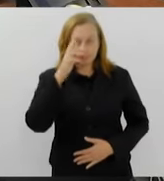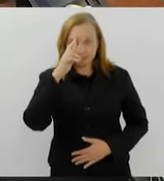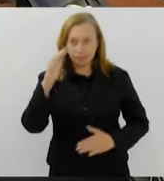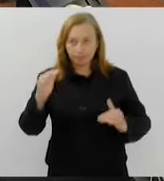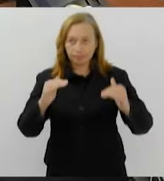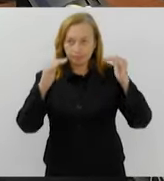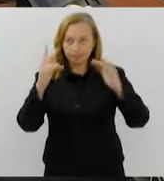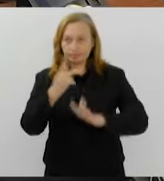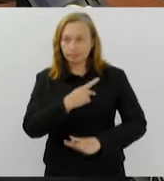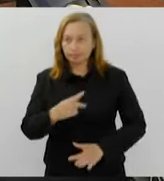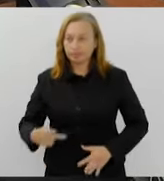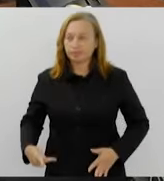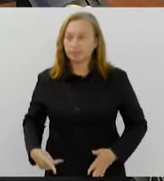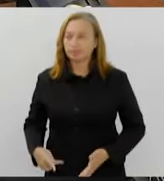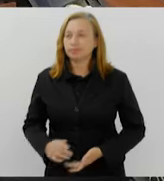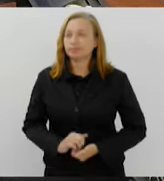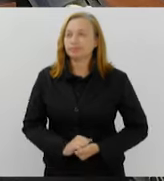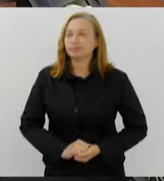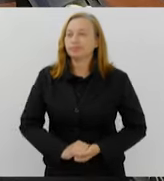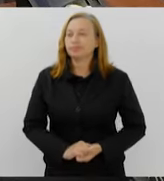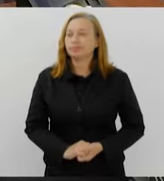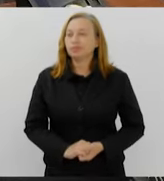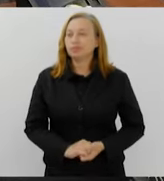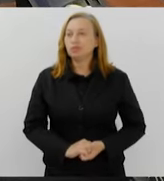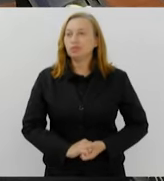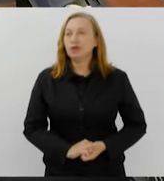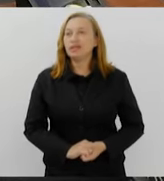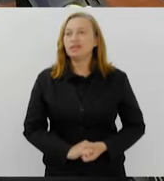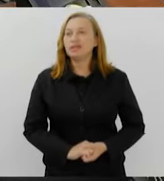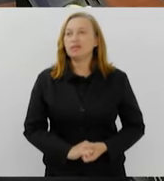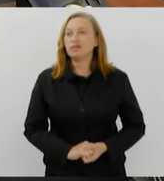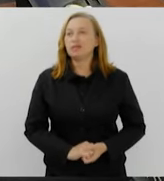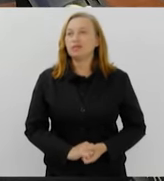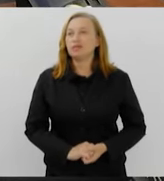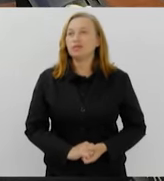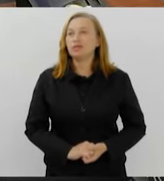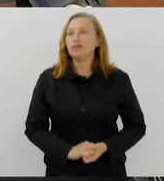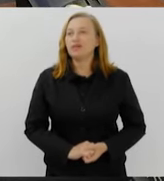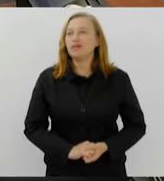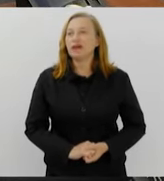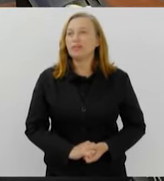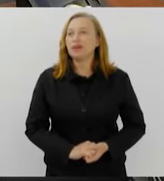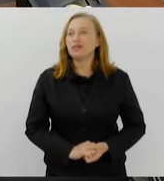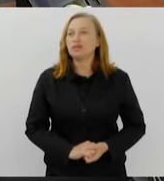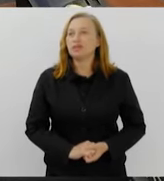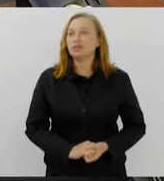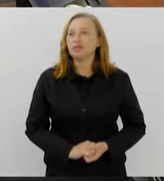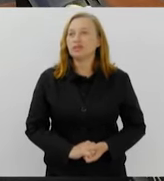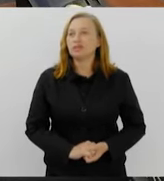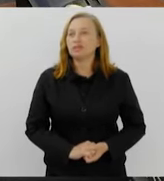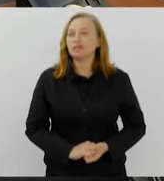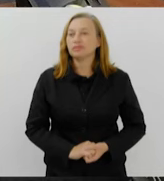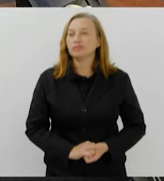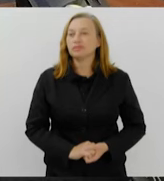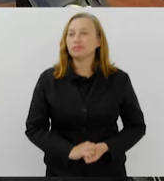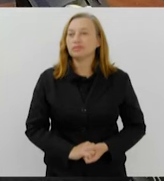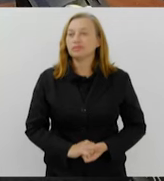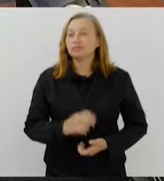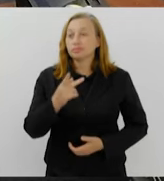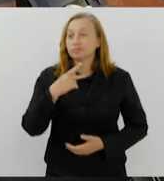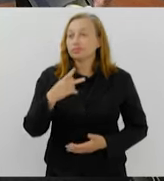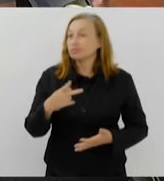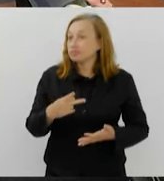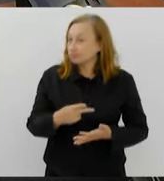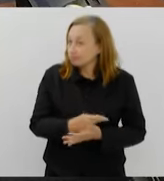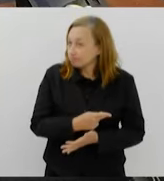excelência eh um instante para falar sobre algo que